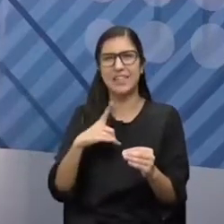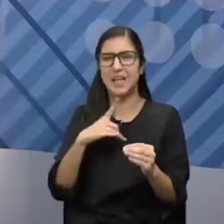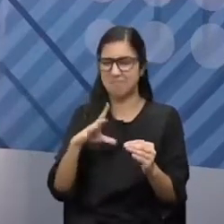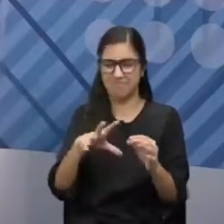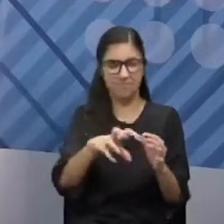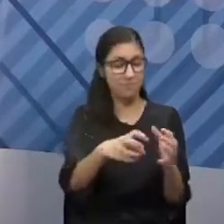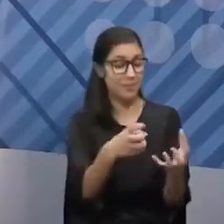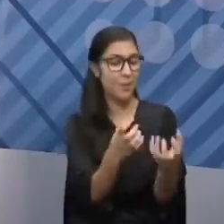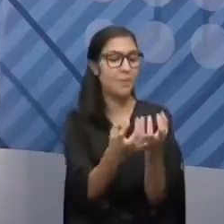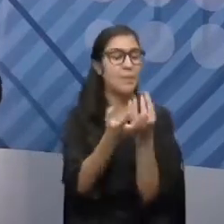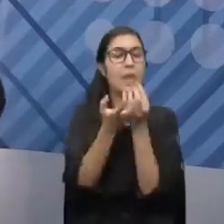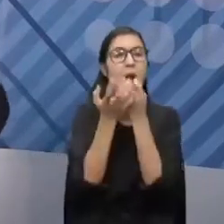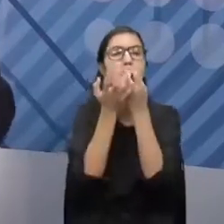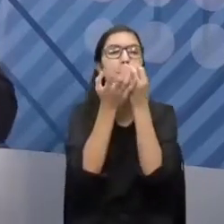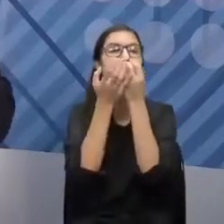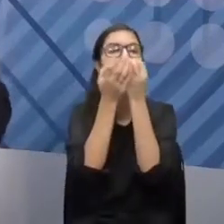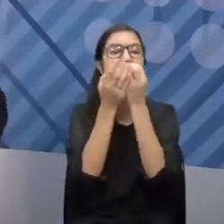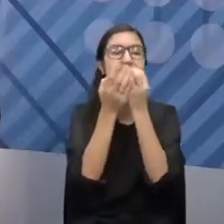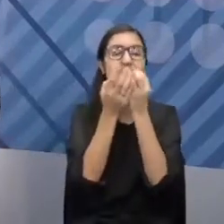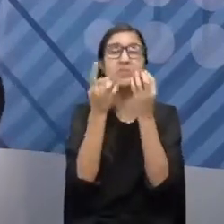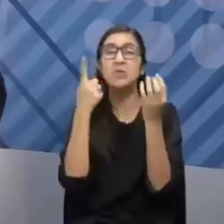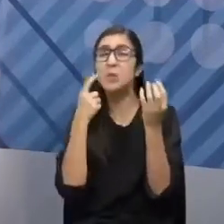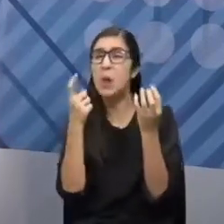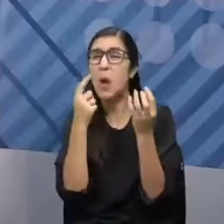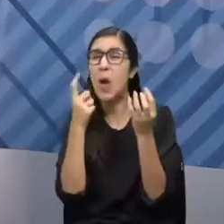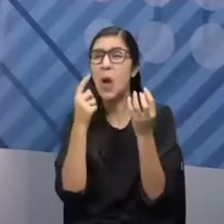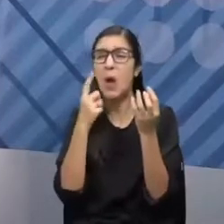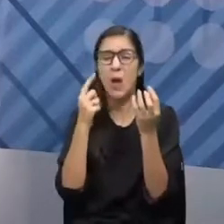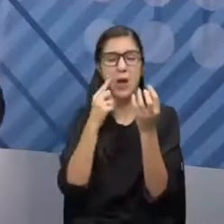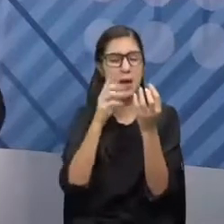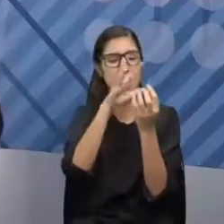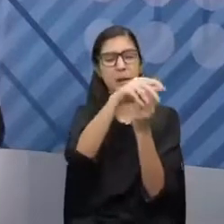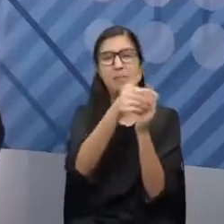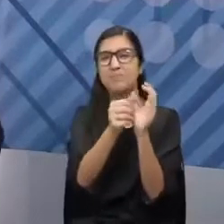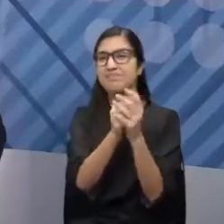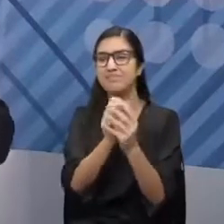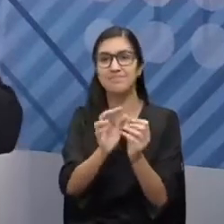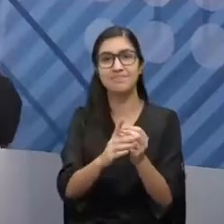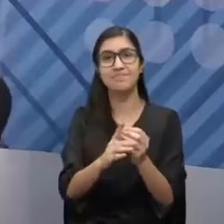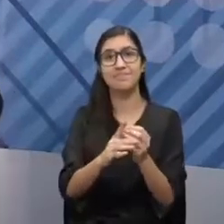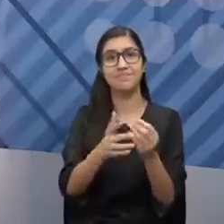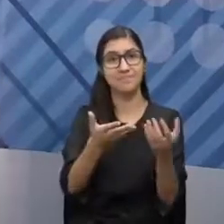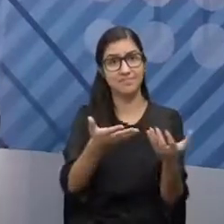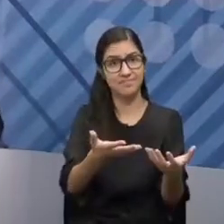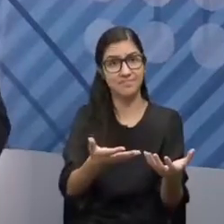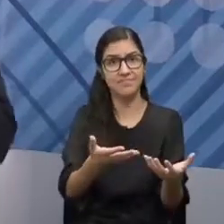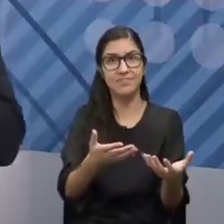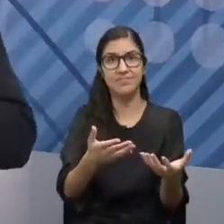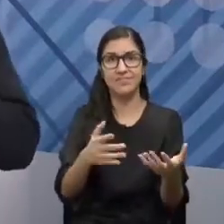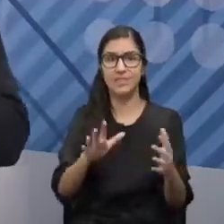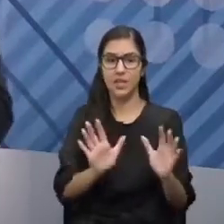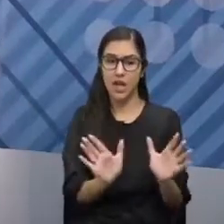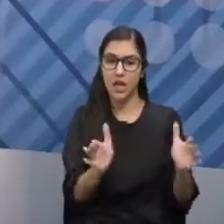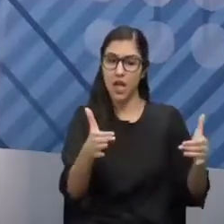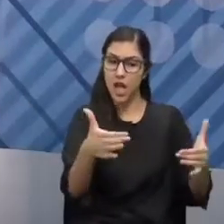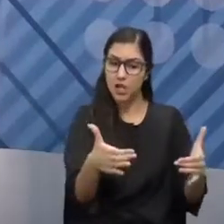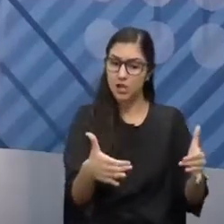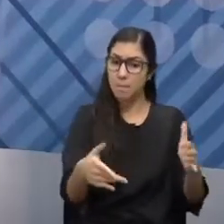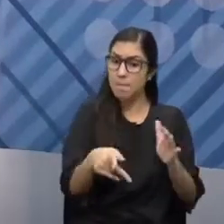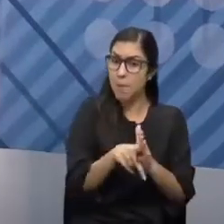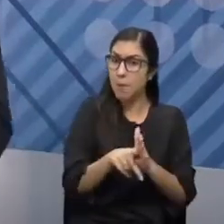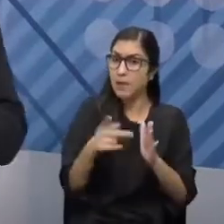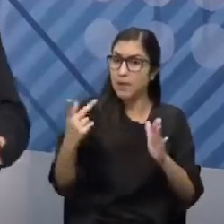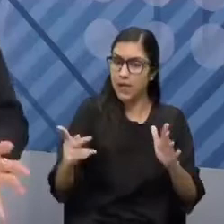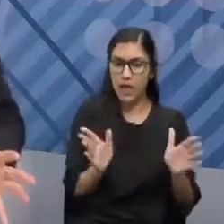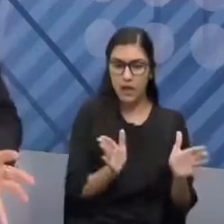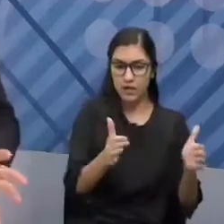para a boquinha, chora, lambe muito, deve ser algo, talvez, para uma caixinha utilizada só com essa